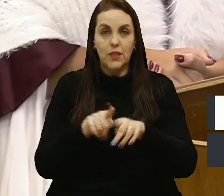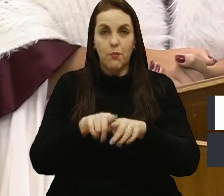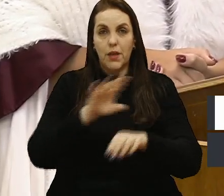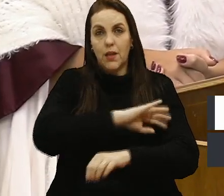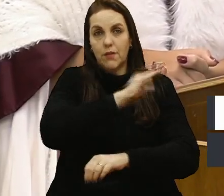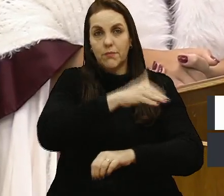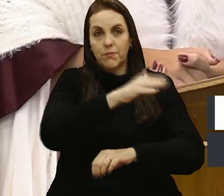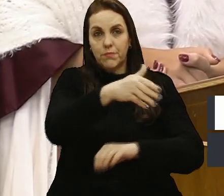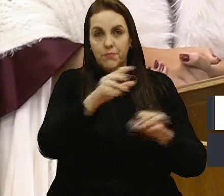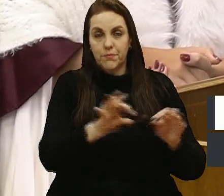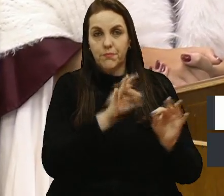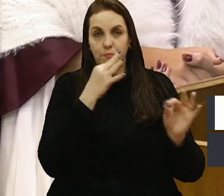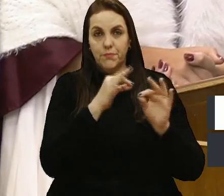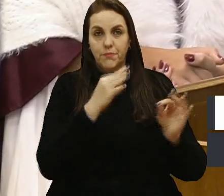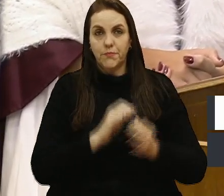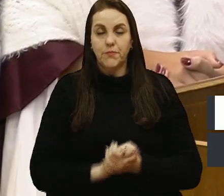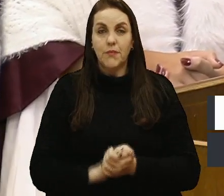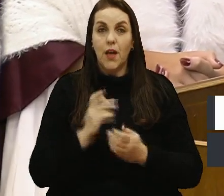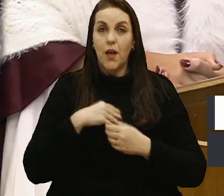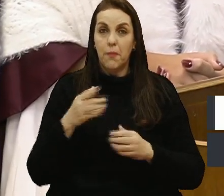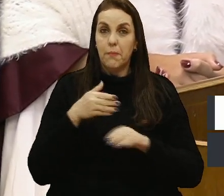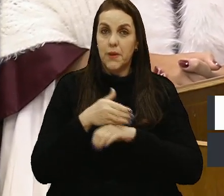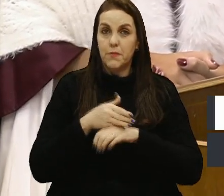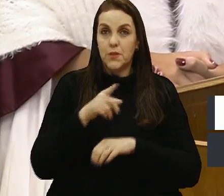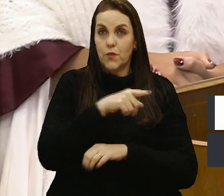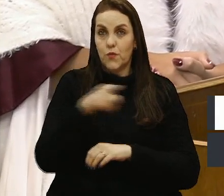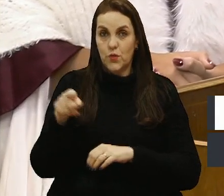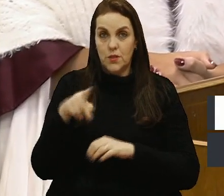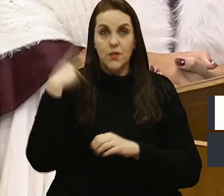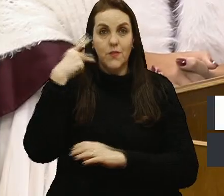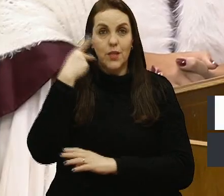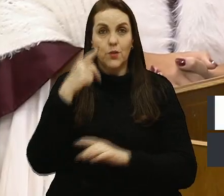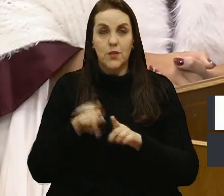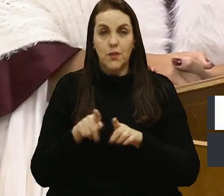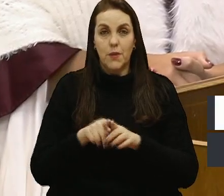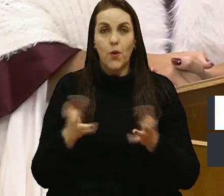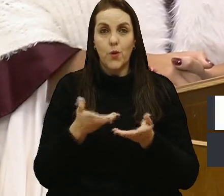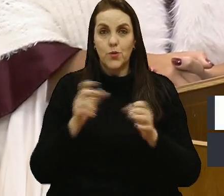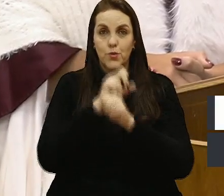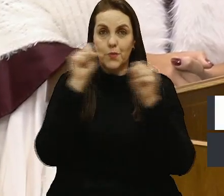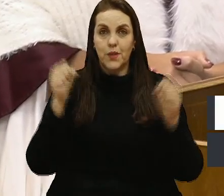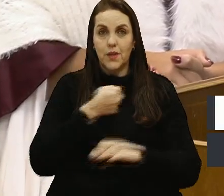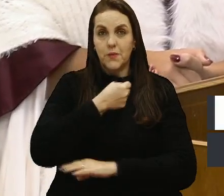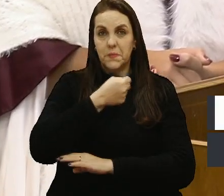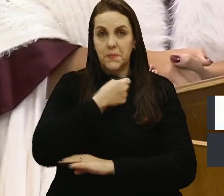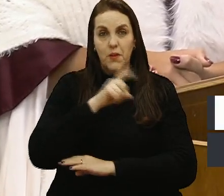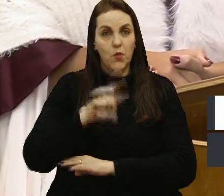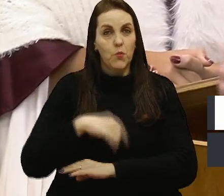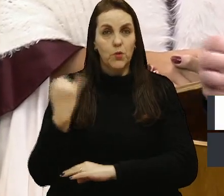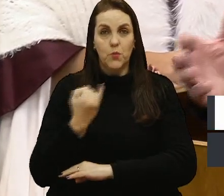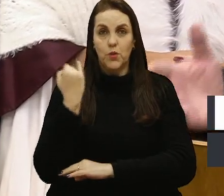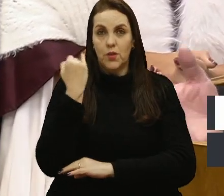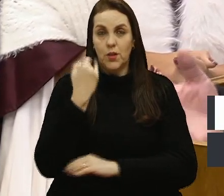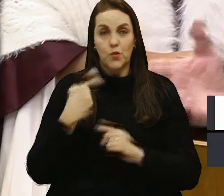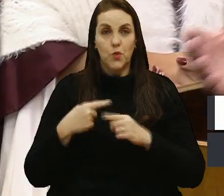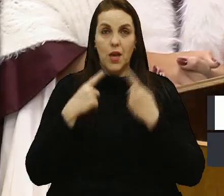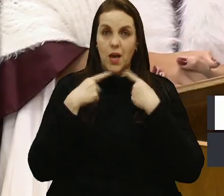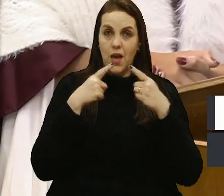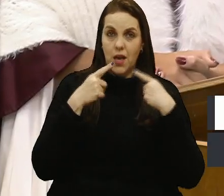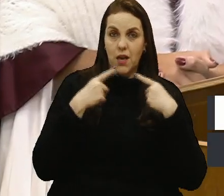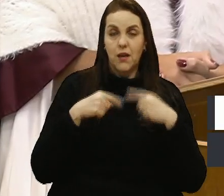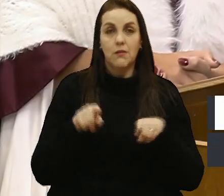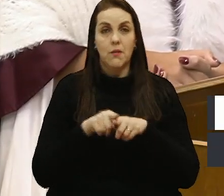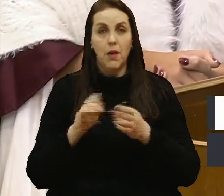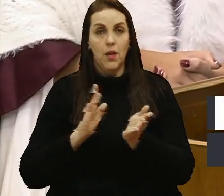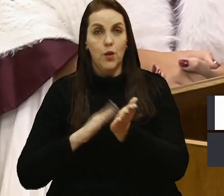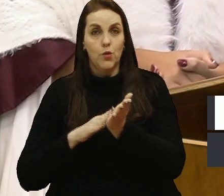Exposições. A participação de vocês, vereadores, eu falei hoje de manhã também da imprensa, foi vital, né? Quando tinha que criticar, criticaram, quando tinha que